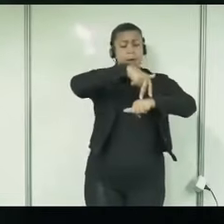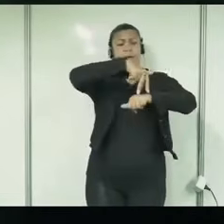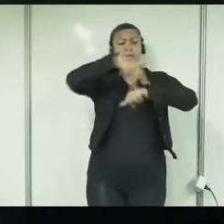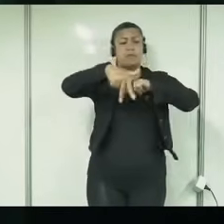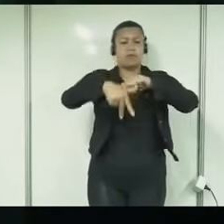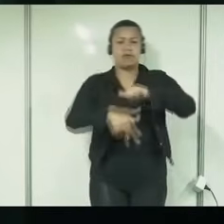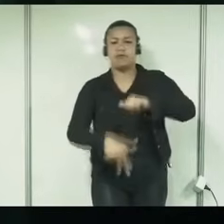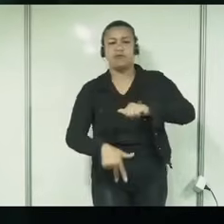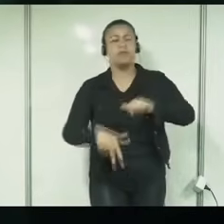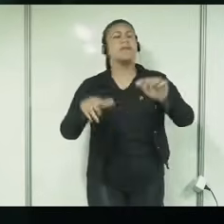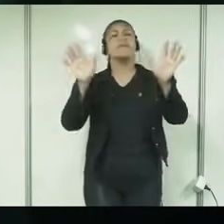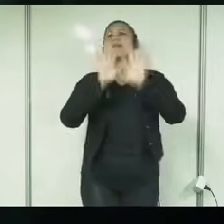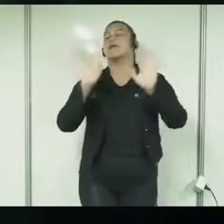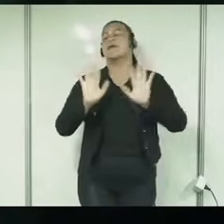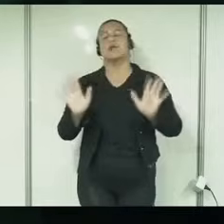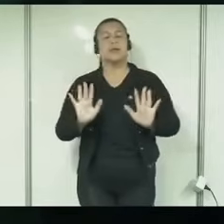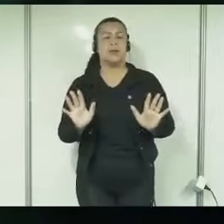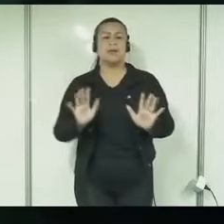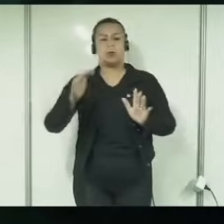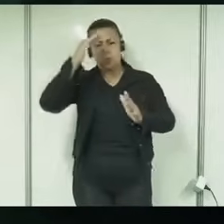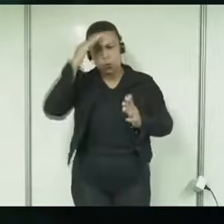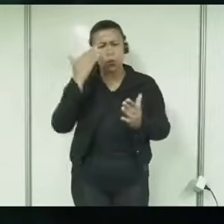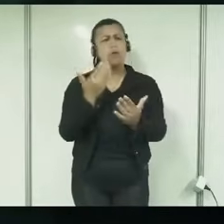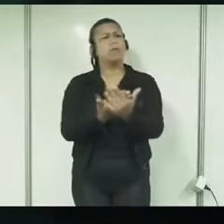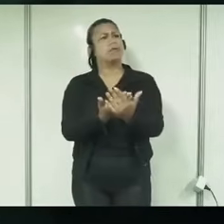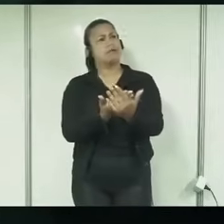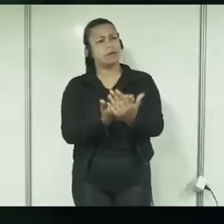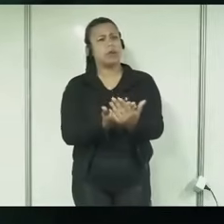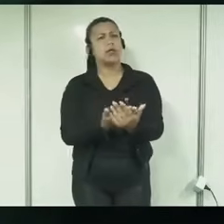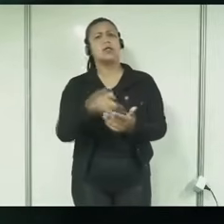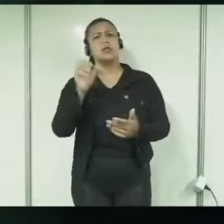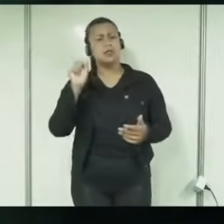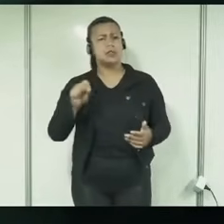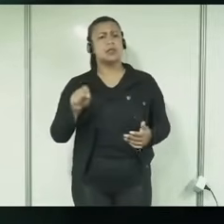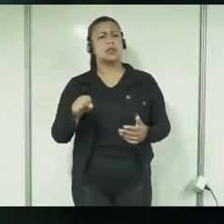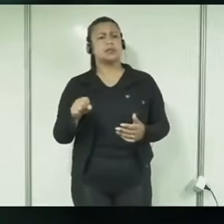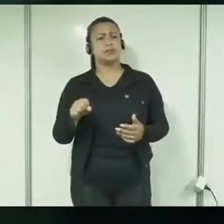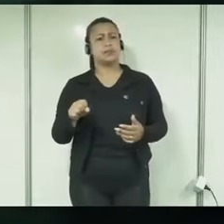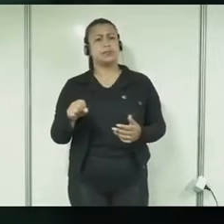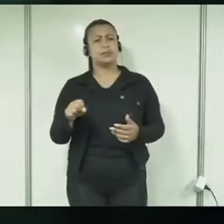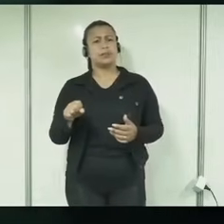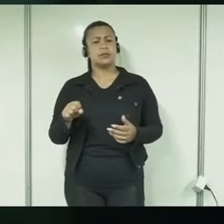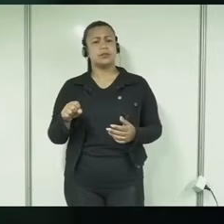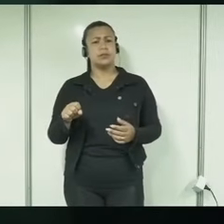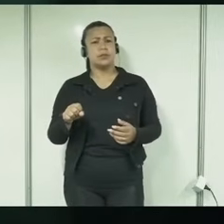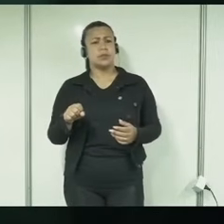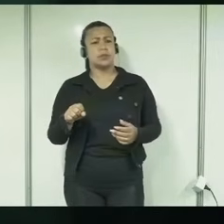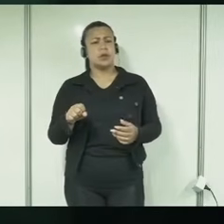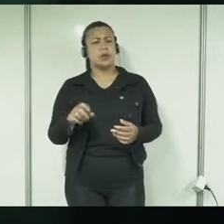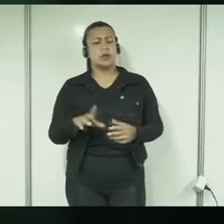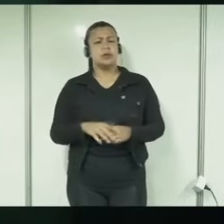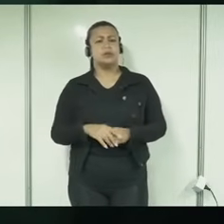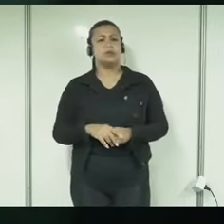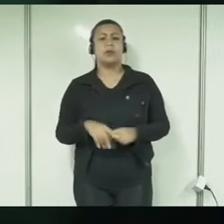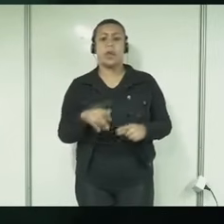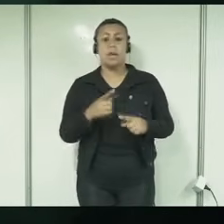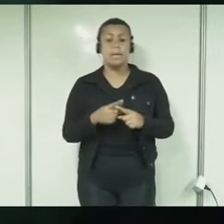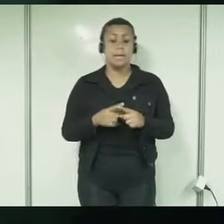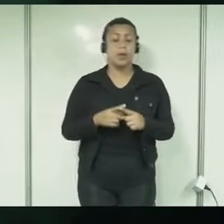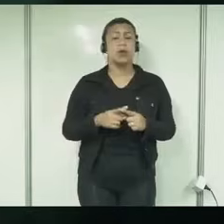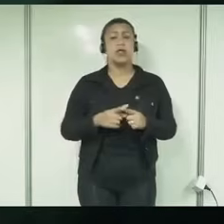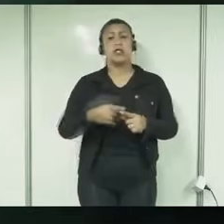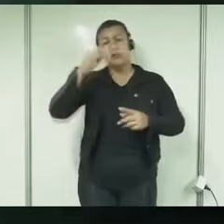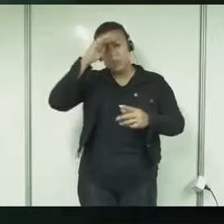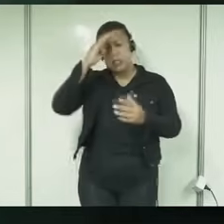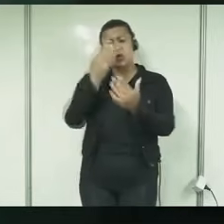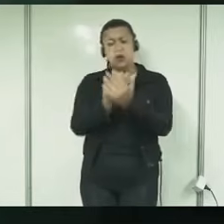com força te derrubar, confia. Por quê? Porque se você faz esse caminho de